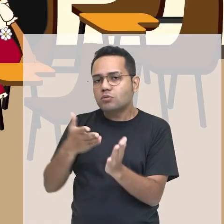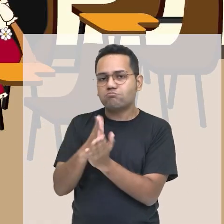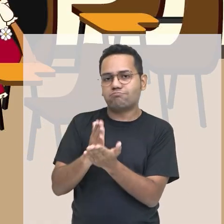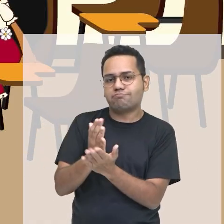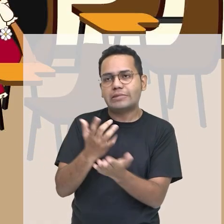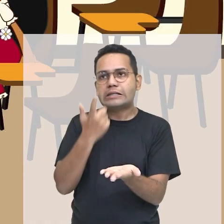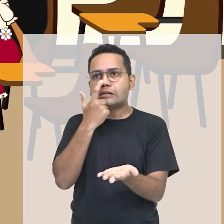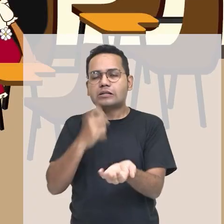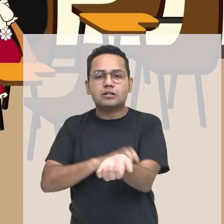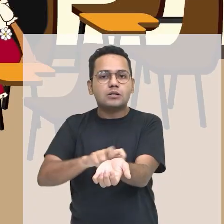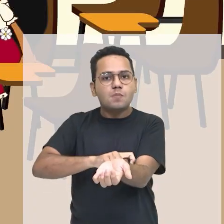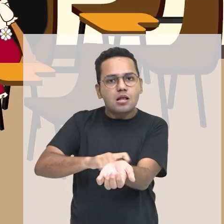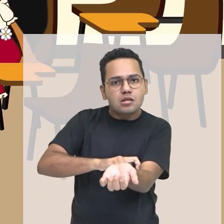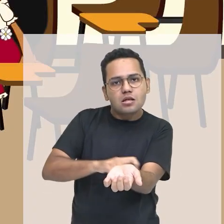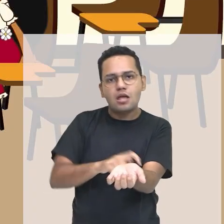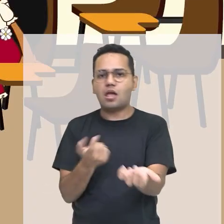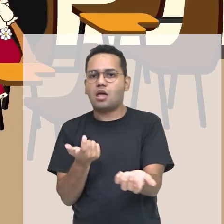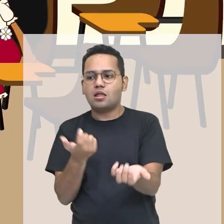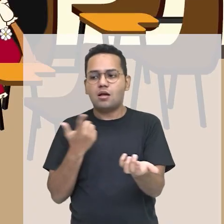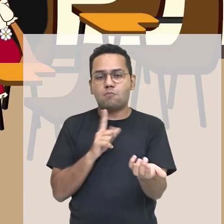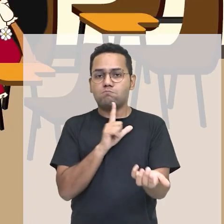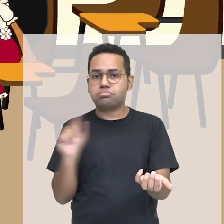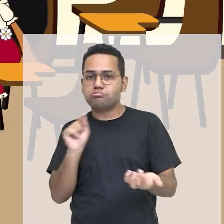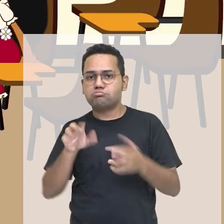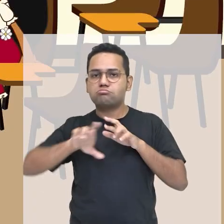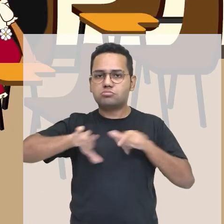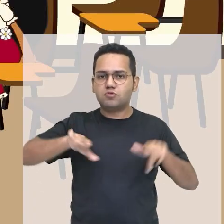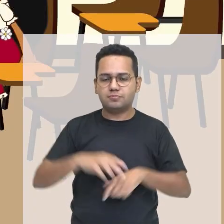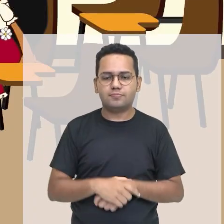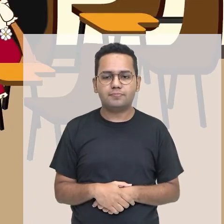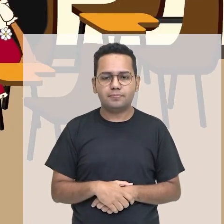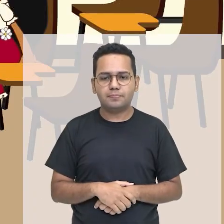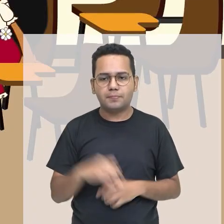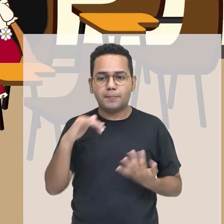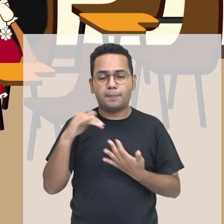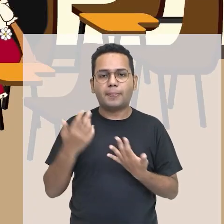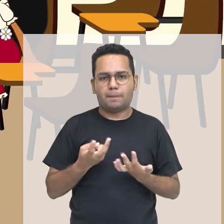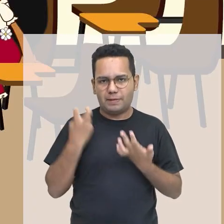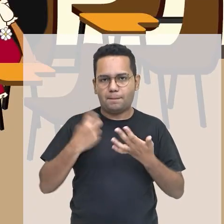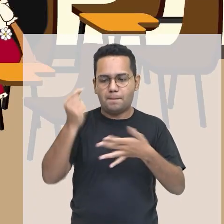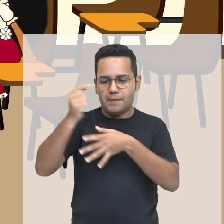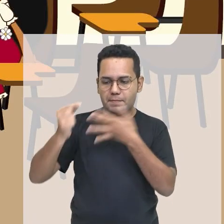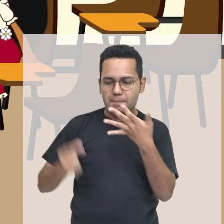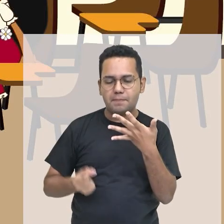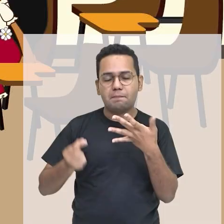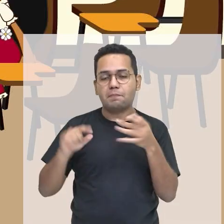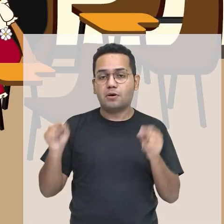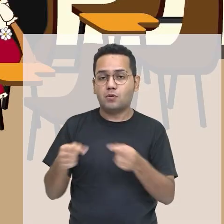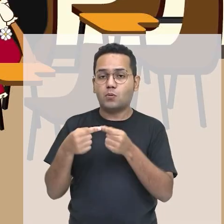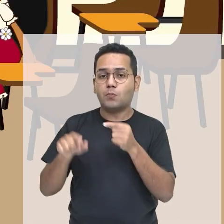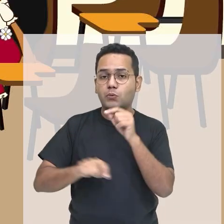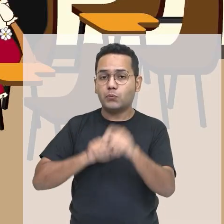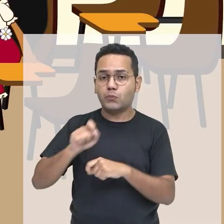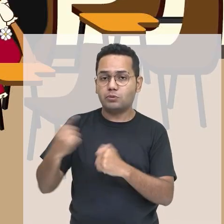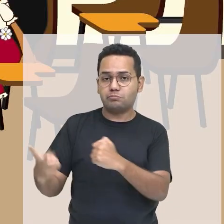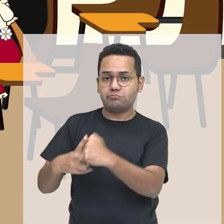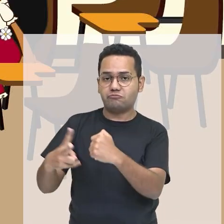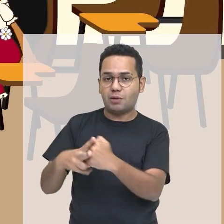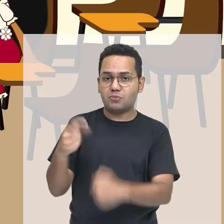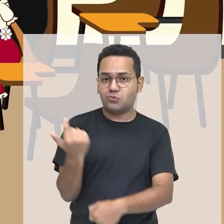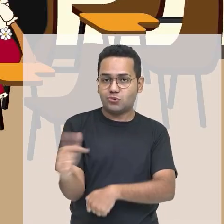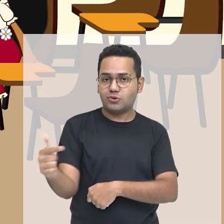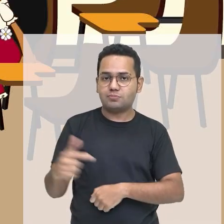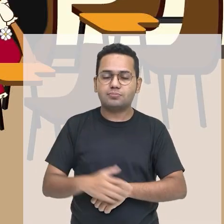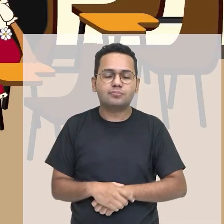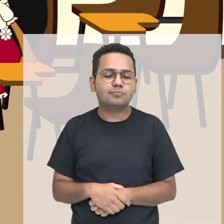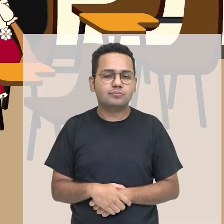vontade, desejo de sair, de se movimentar. Então, nós vimos aqui alguns desses aspectos que culminaram nessa linguagem não